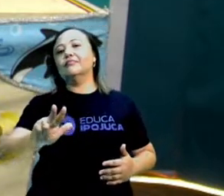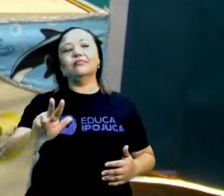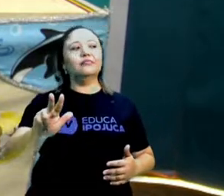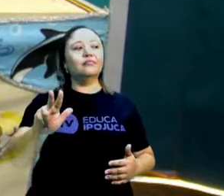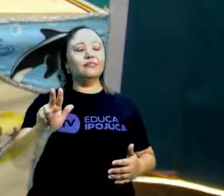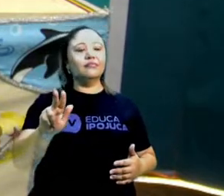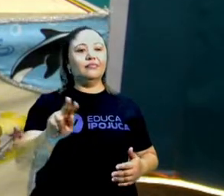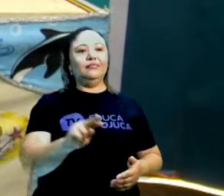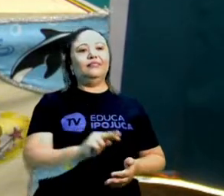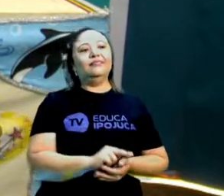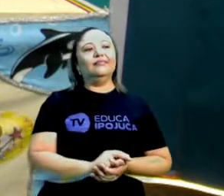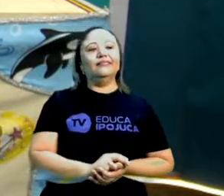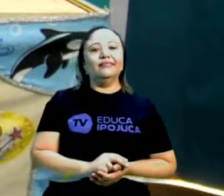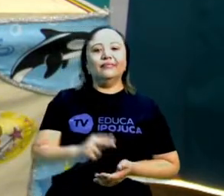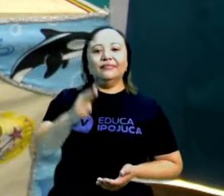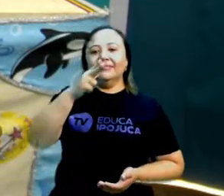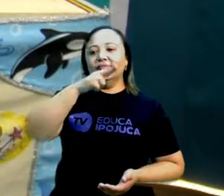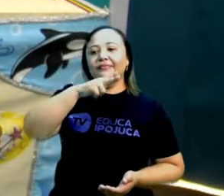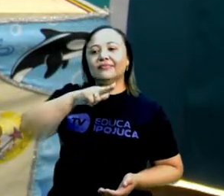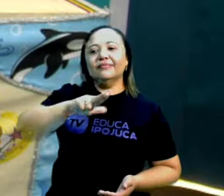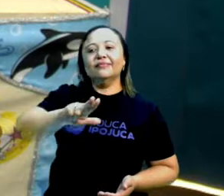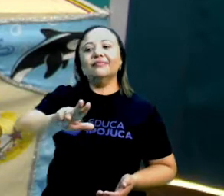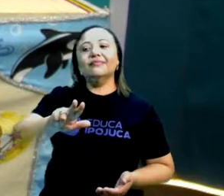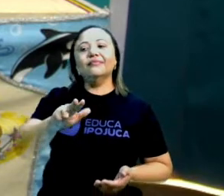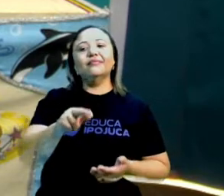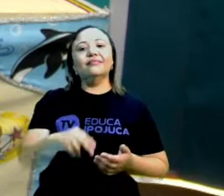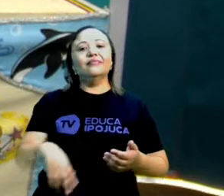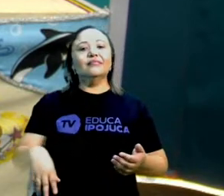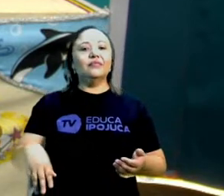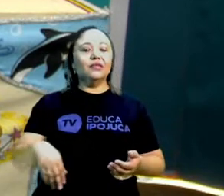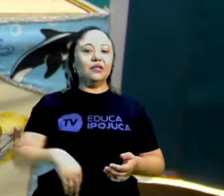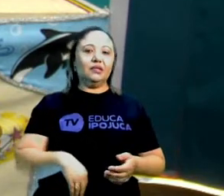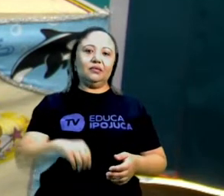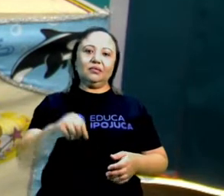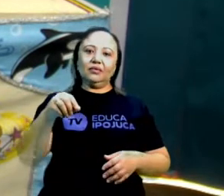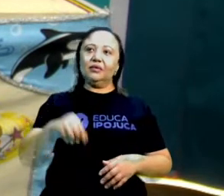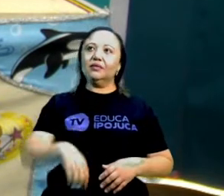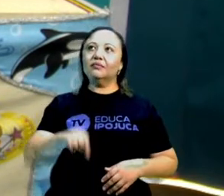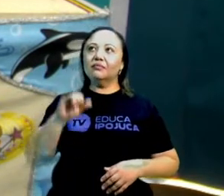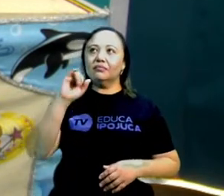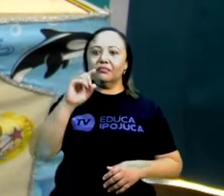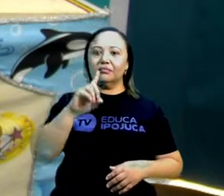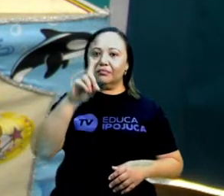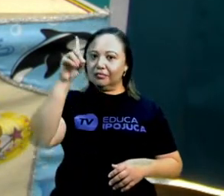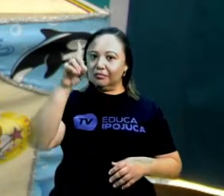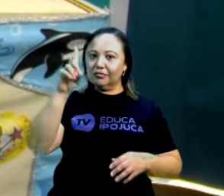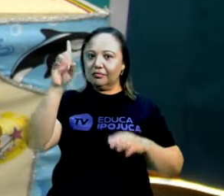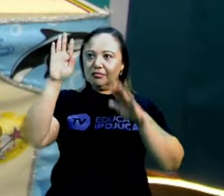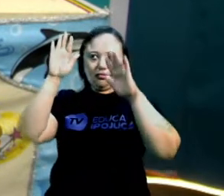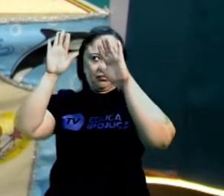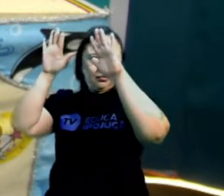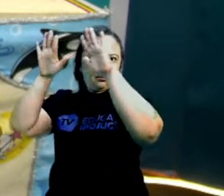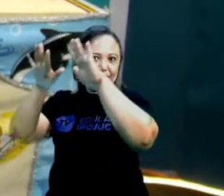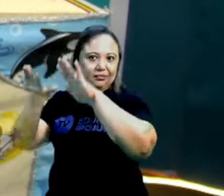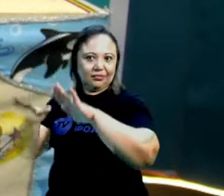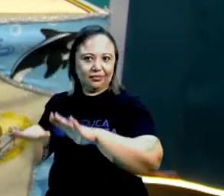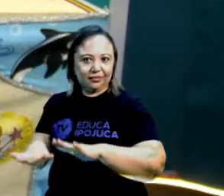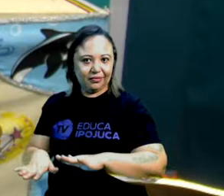tá vendo ele, leiturinha? Jonas, ele era um servo de Deus, ele fazia a vontade de